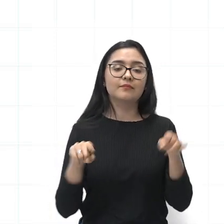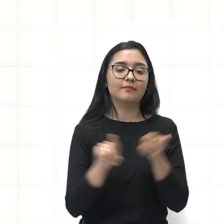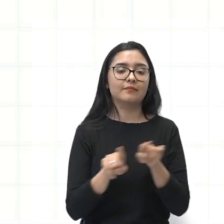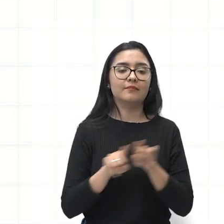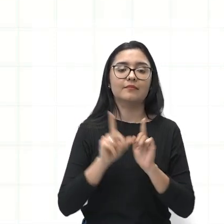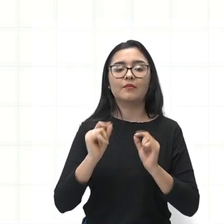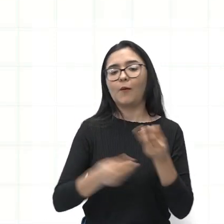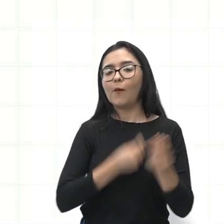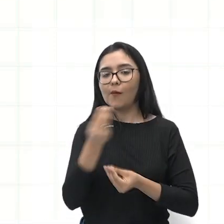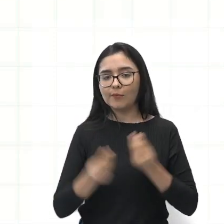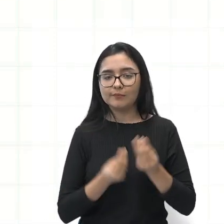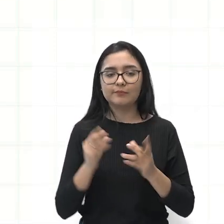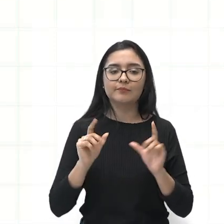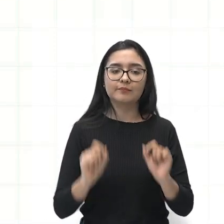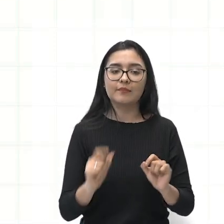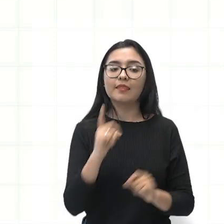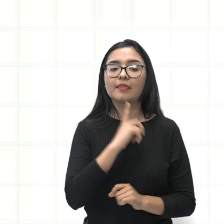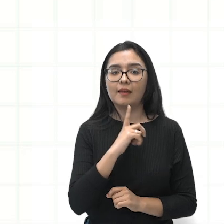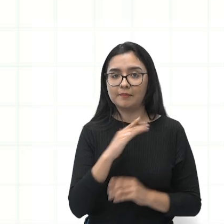vamos ter